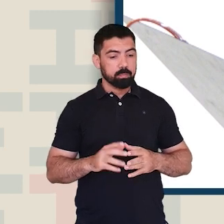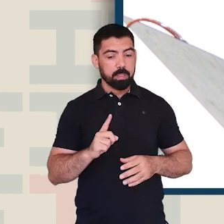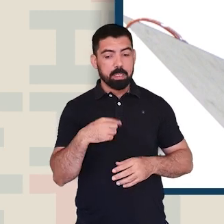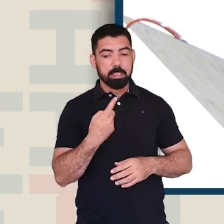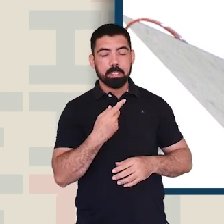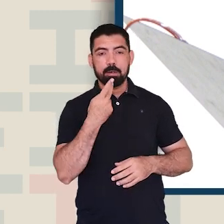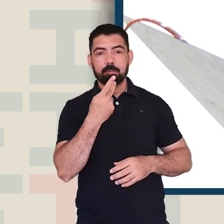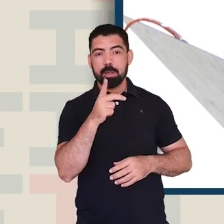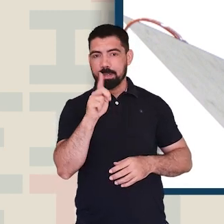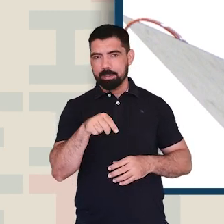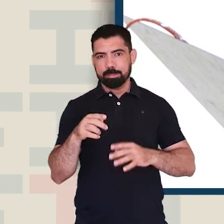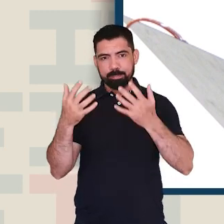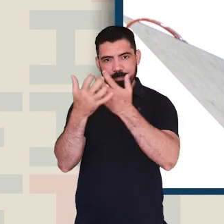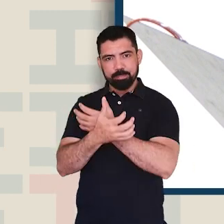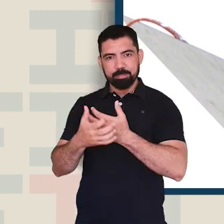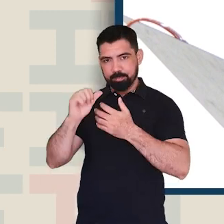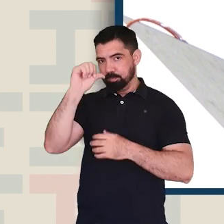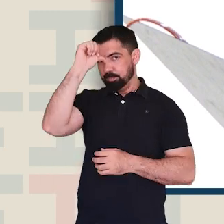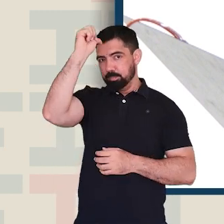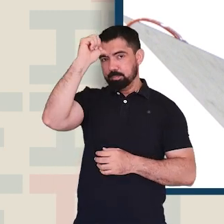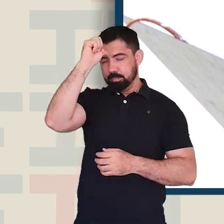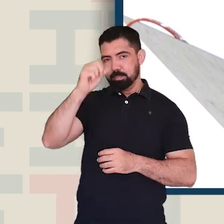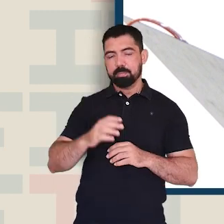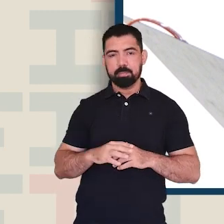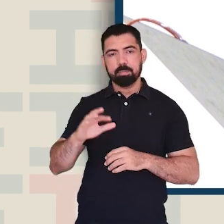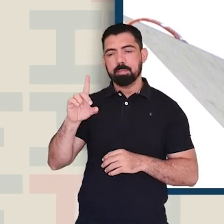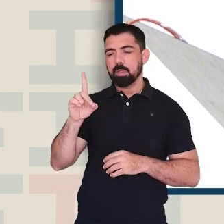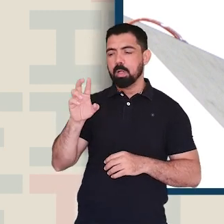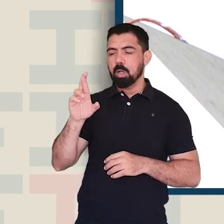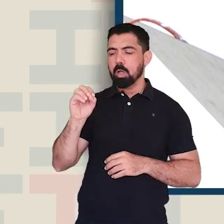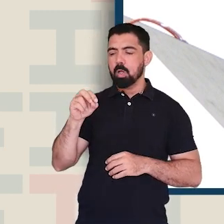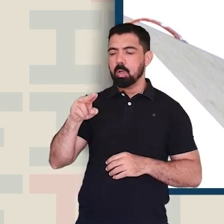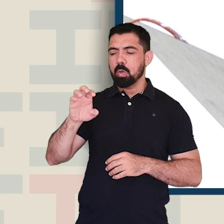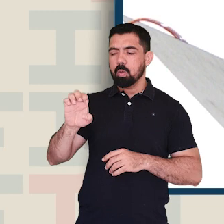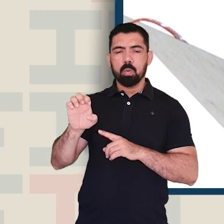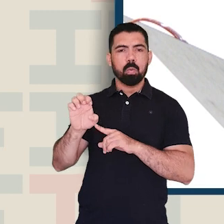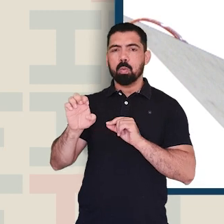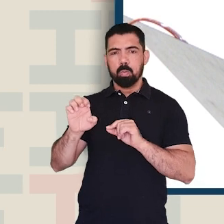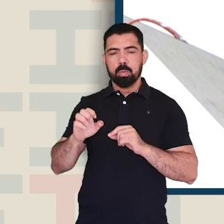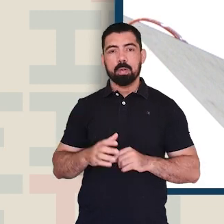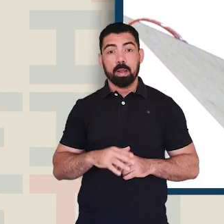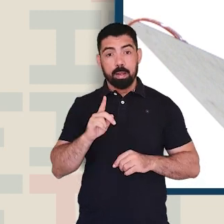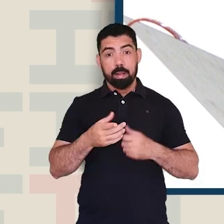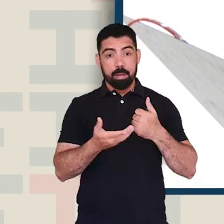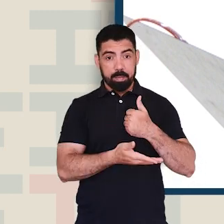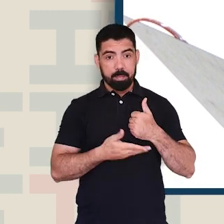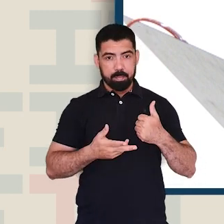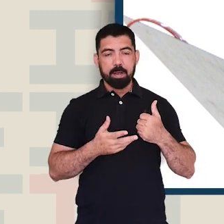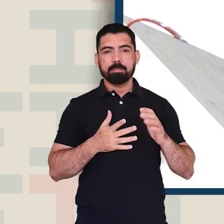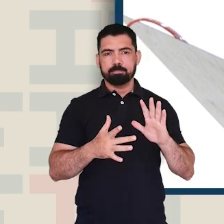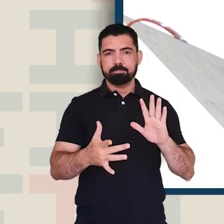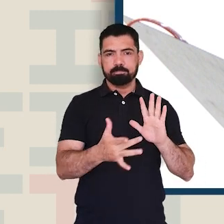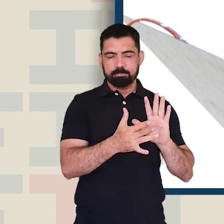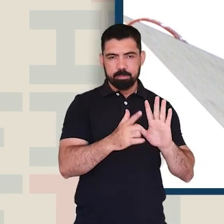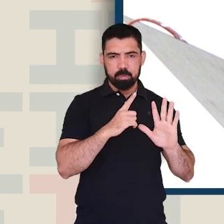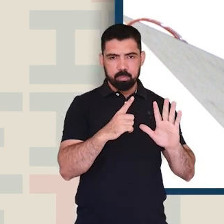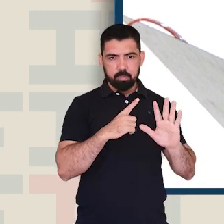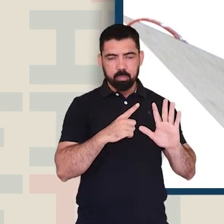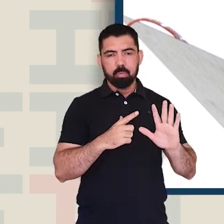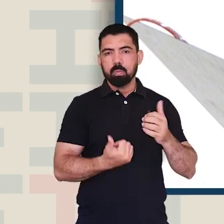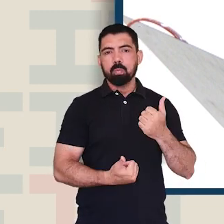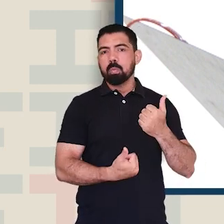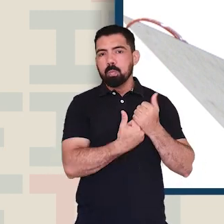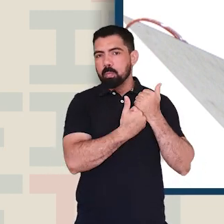gente chama na música indiana de drone. O que é um drone? É como se fosse uma base fixa